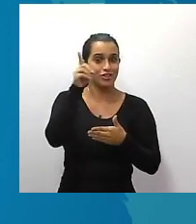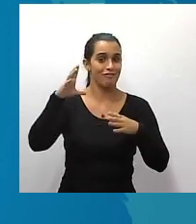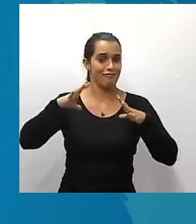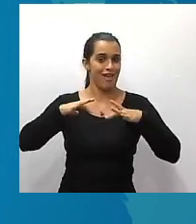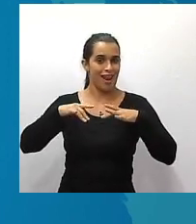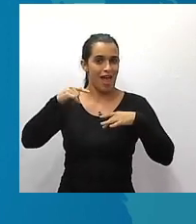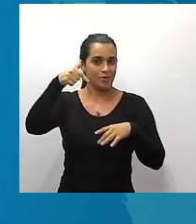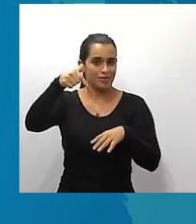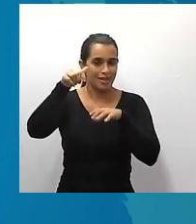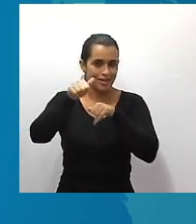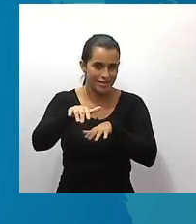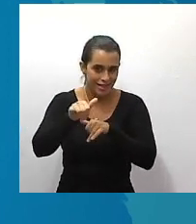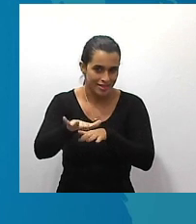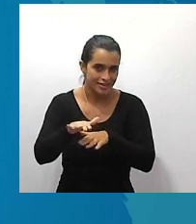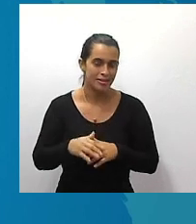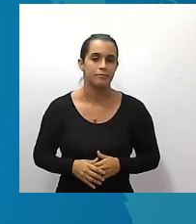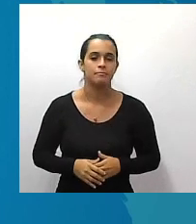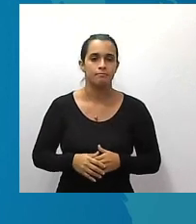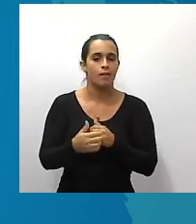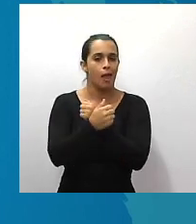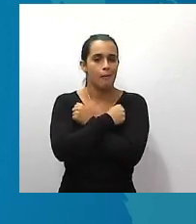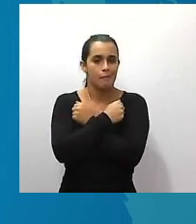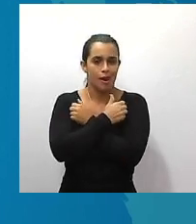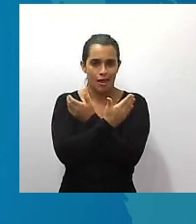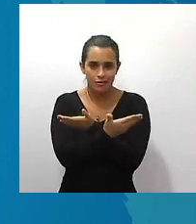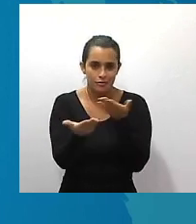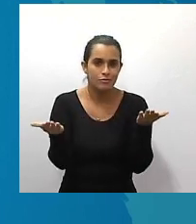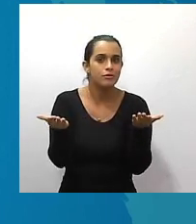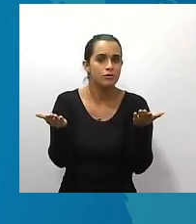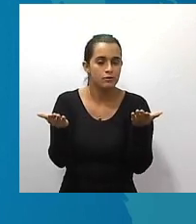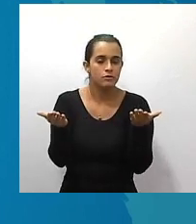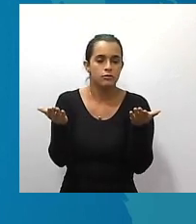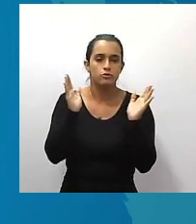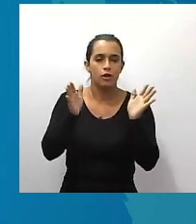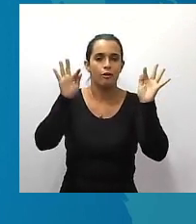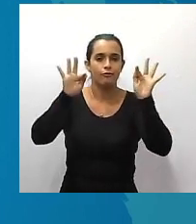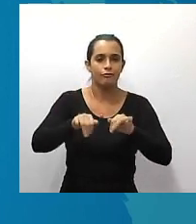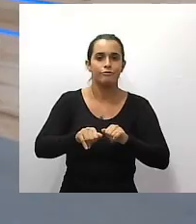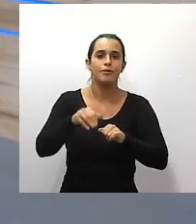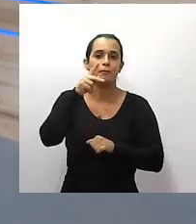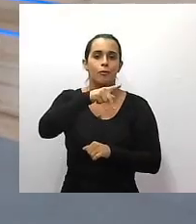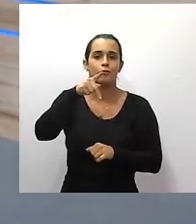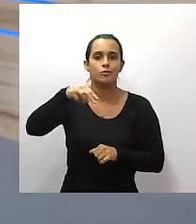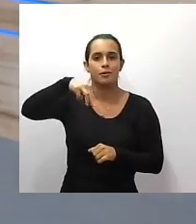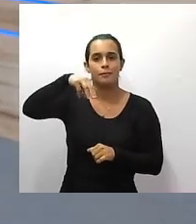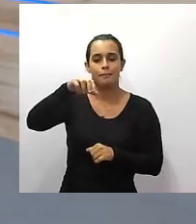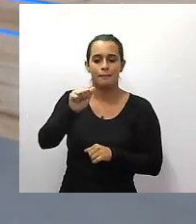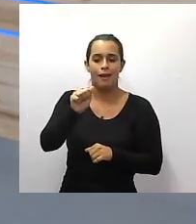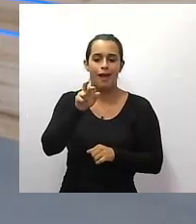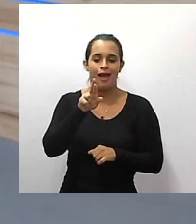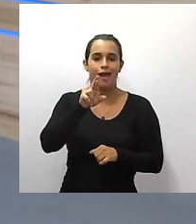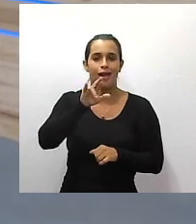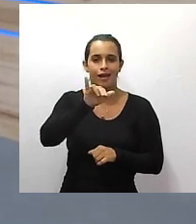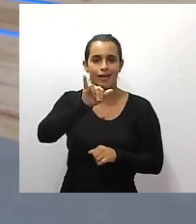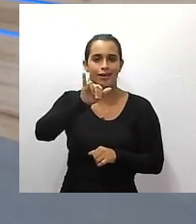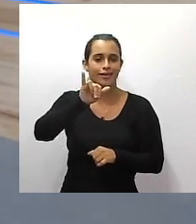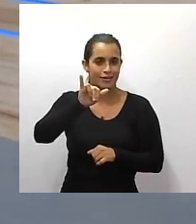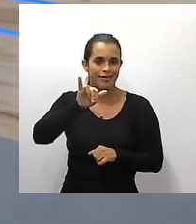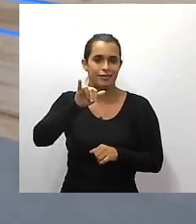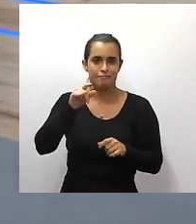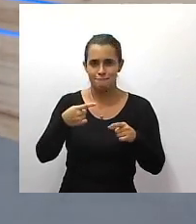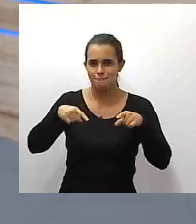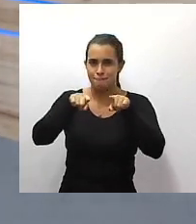fiz direto já para vocês. 3,14 vezes 25 e 25 vezes 8. E aí eu tive 628